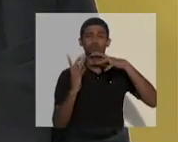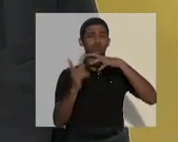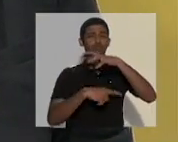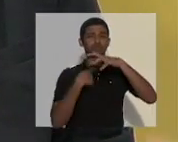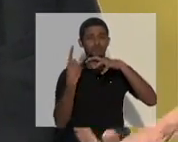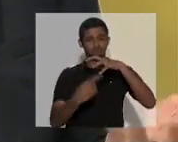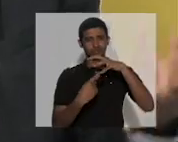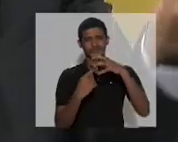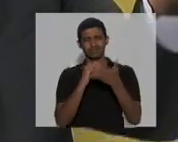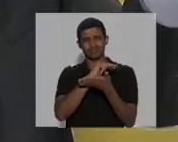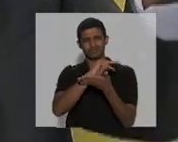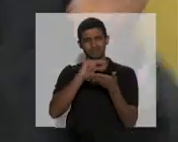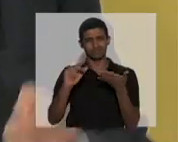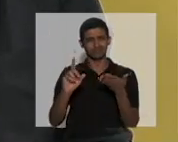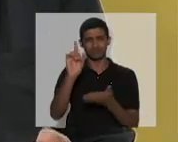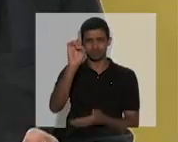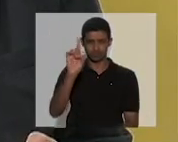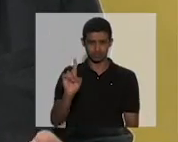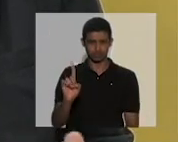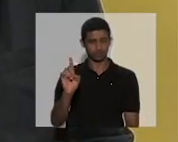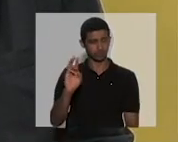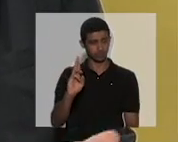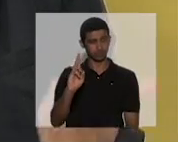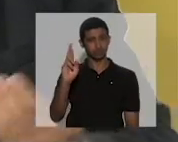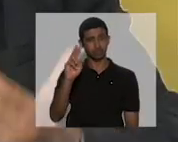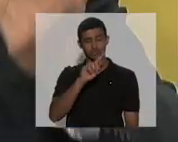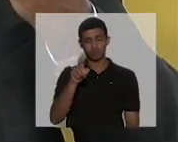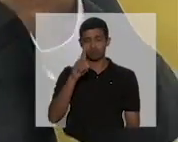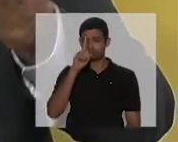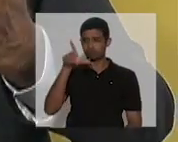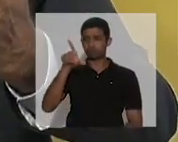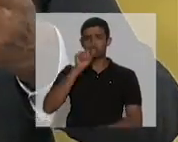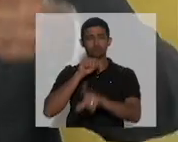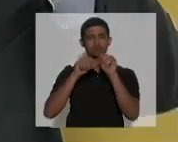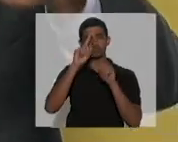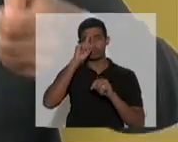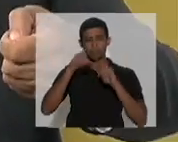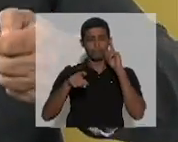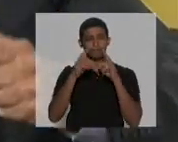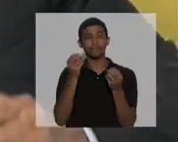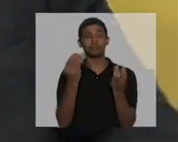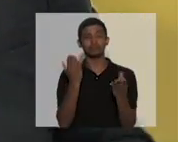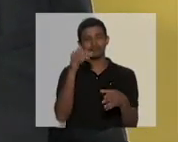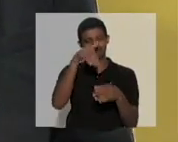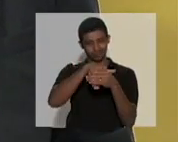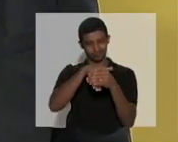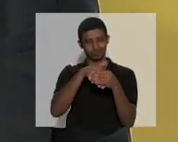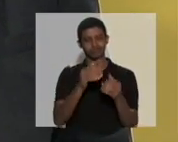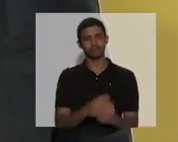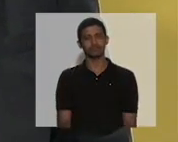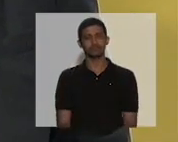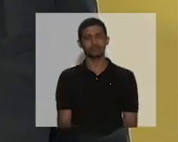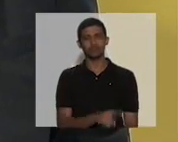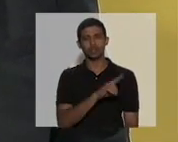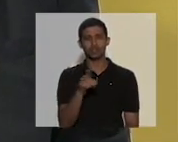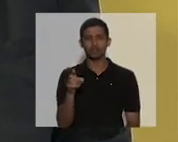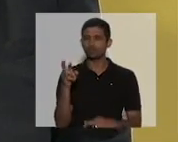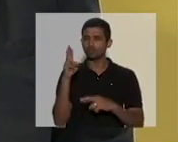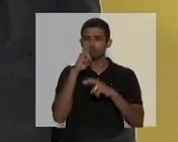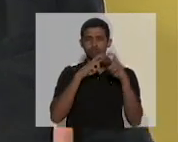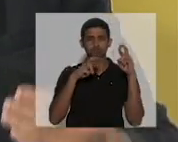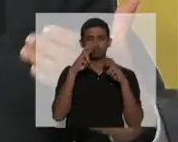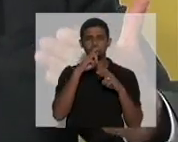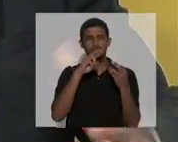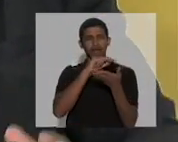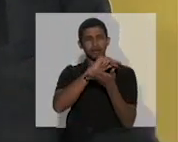mundialmente, os dirigentes que são delegados e que votam, eles